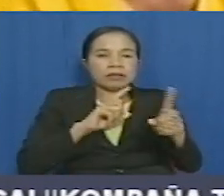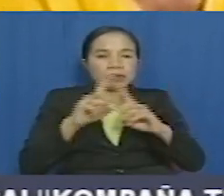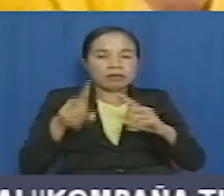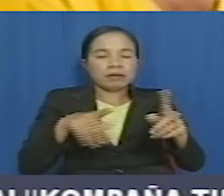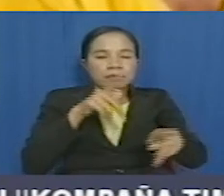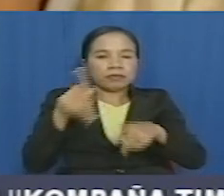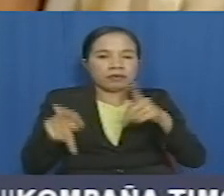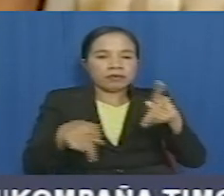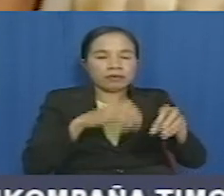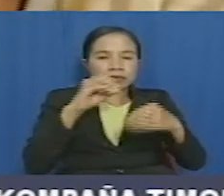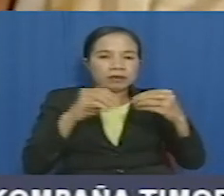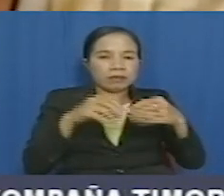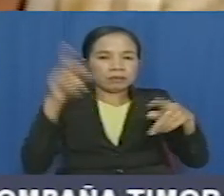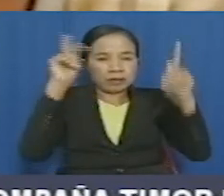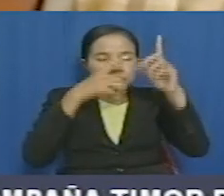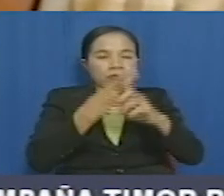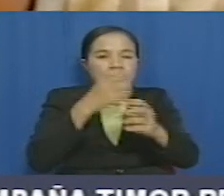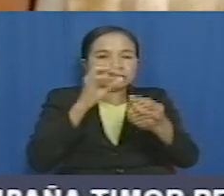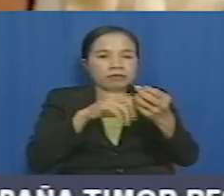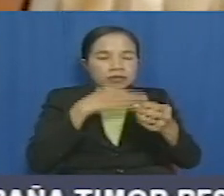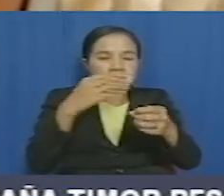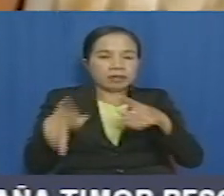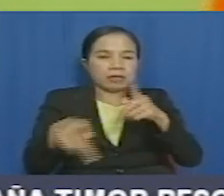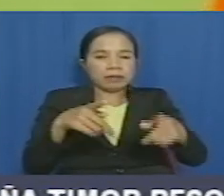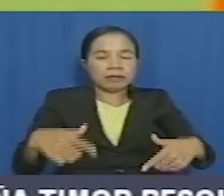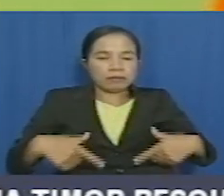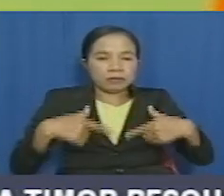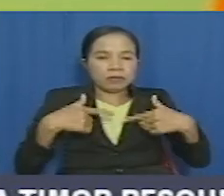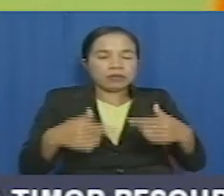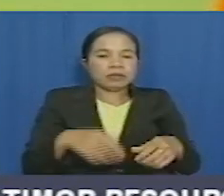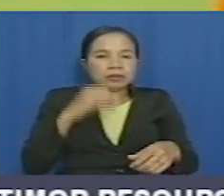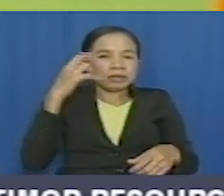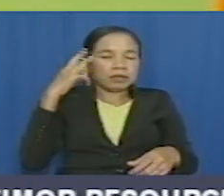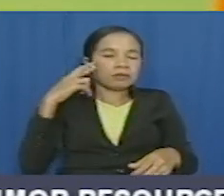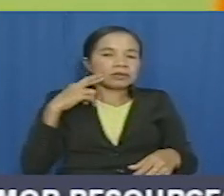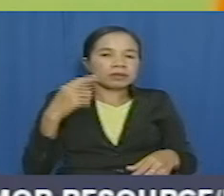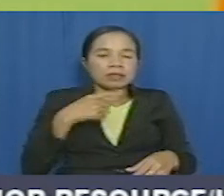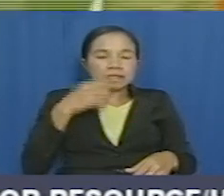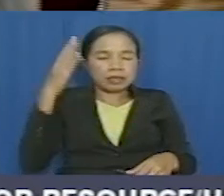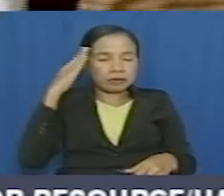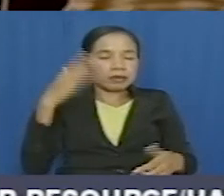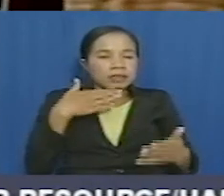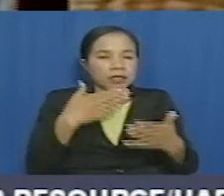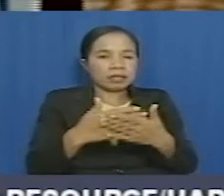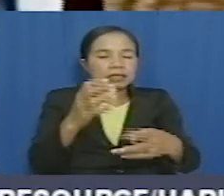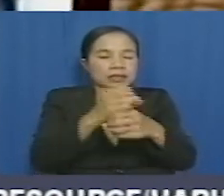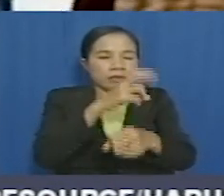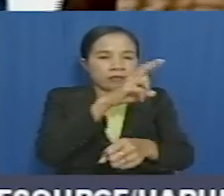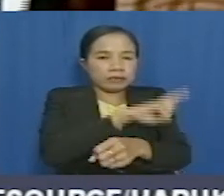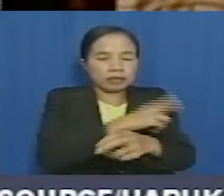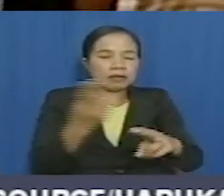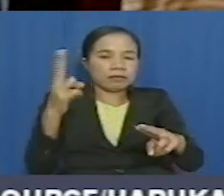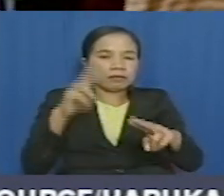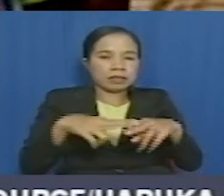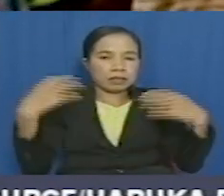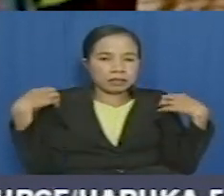para o povo com o perigo do COVID-19 para a vida humana. José Ramos Horta afirma a opção de aclio máximo vacina ou de essa imunidade